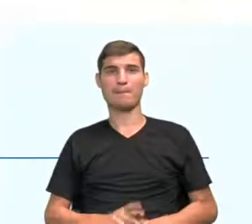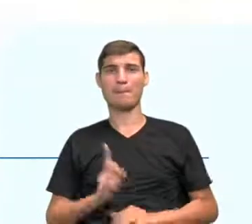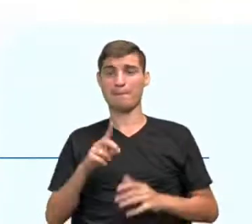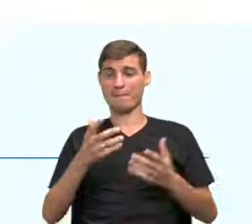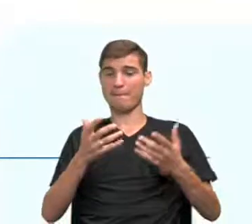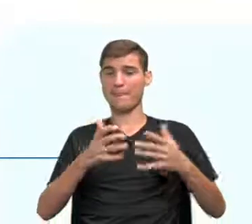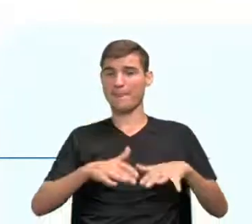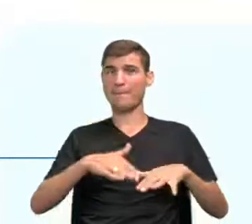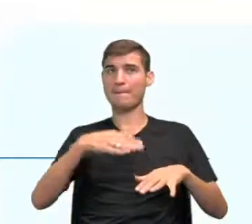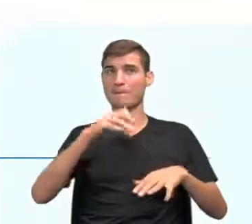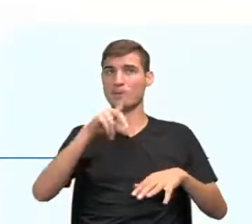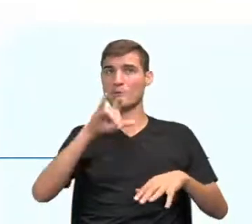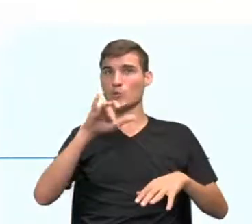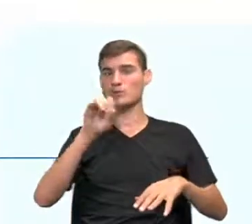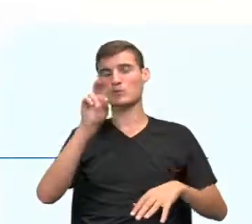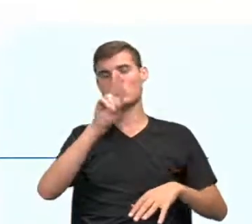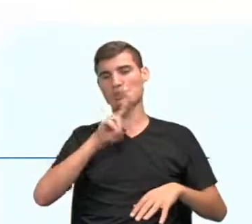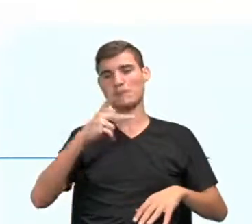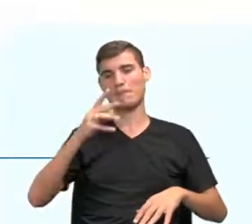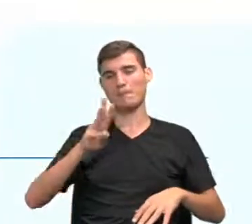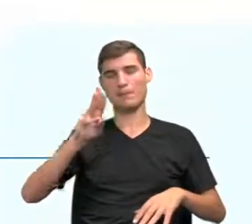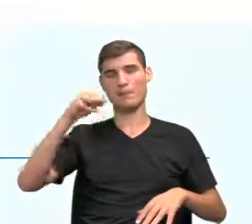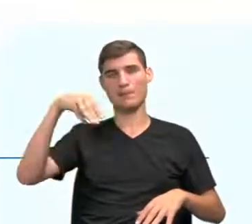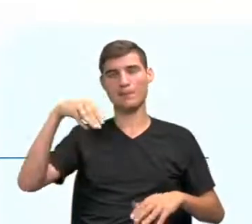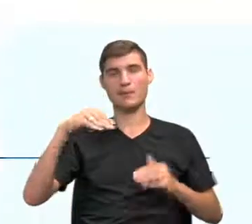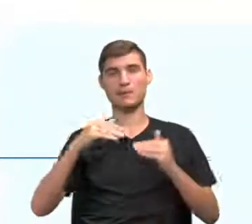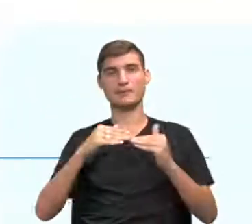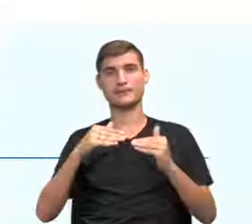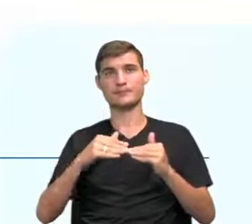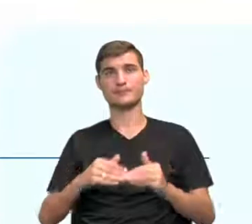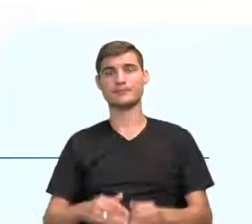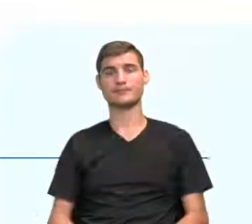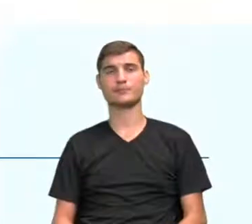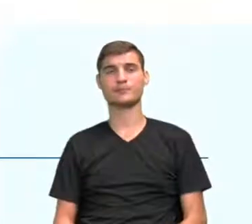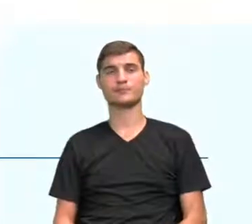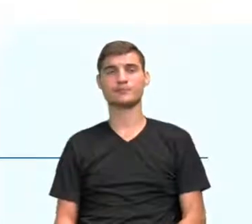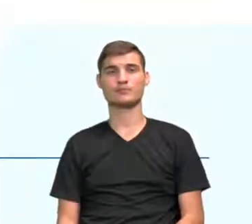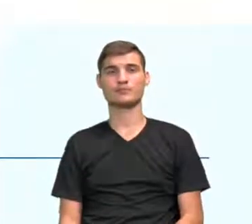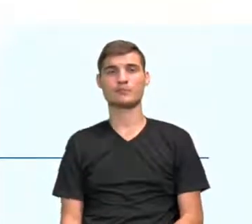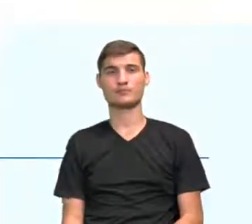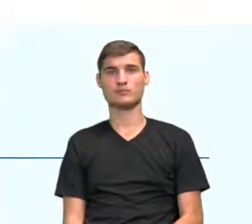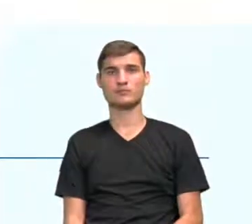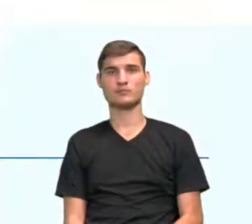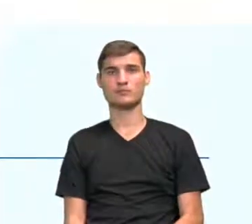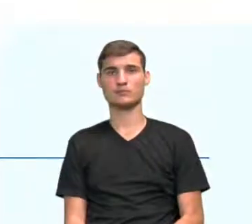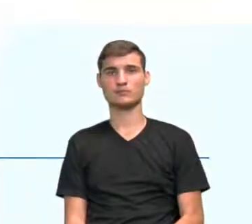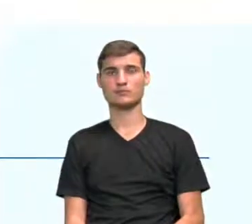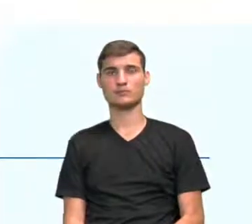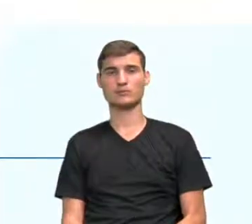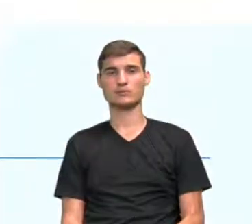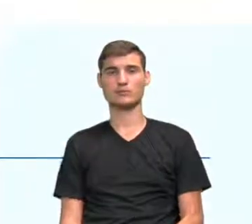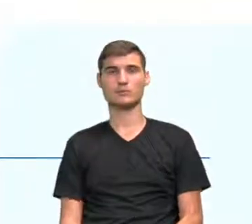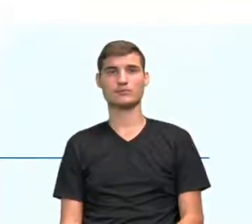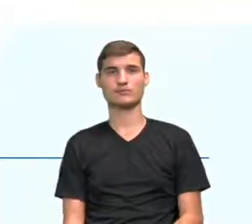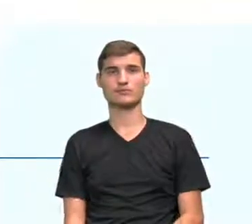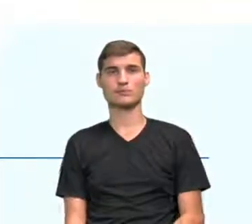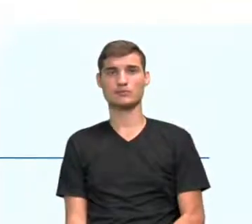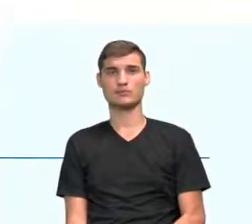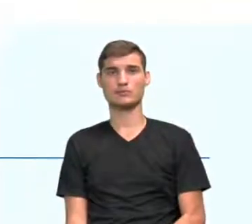acontece a modulação por largura de pulso. Tem uma outra modulação,